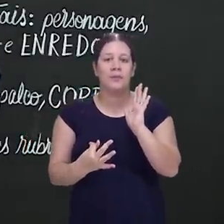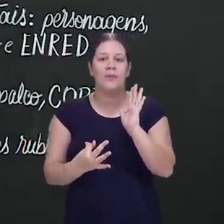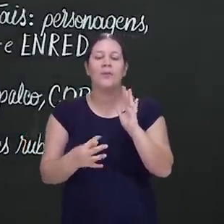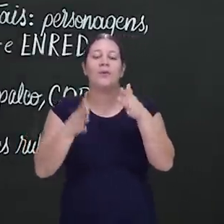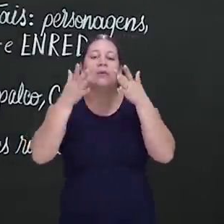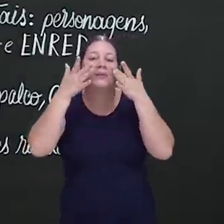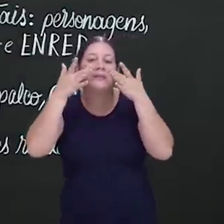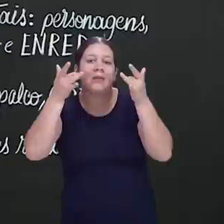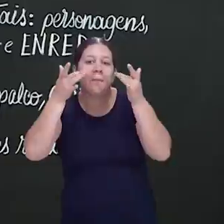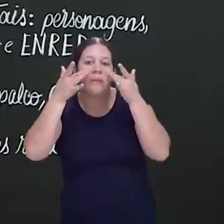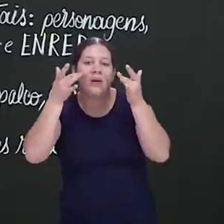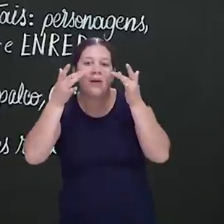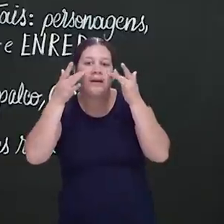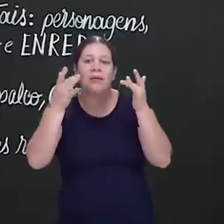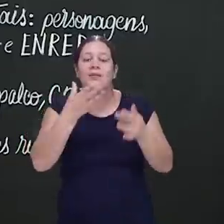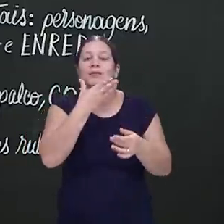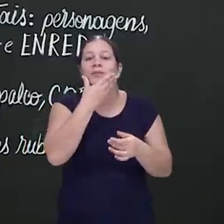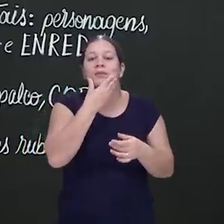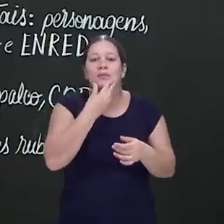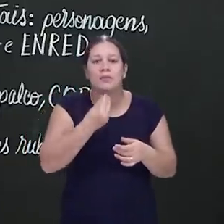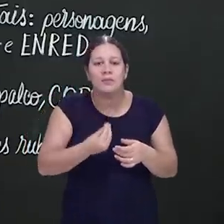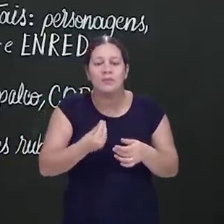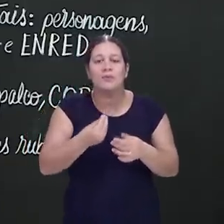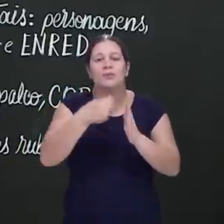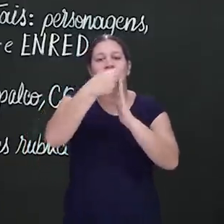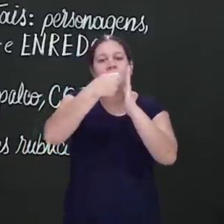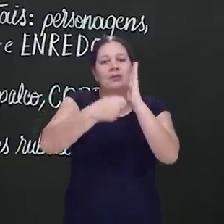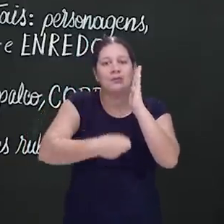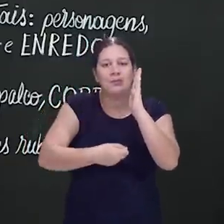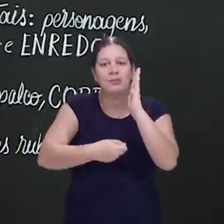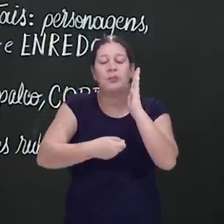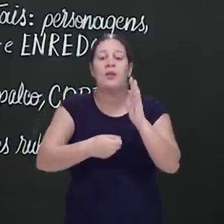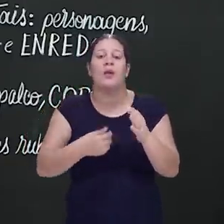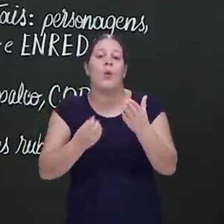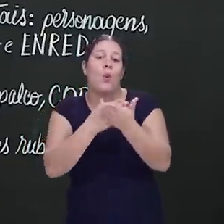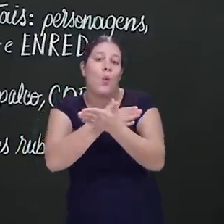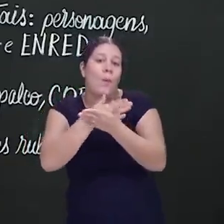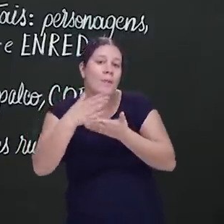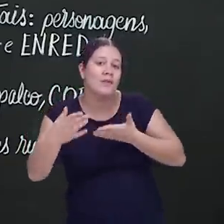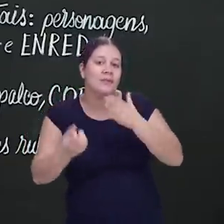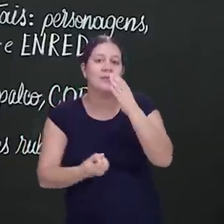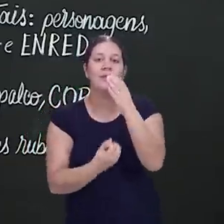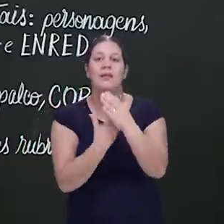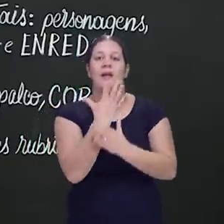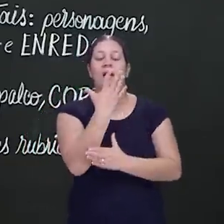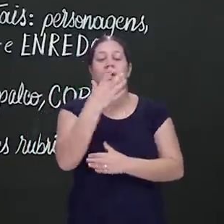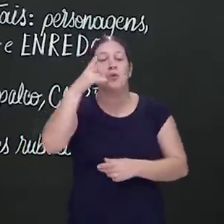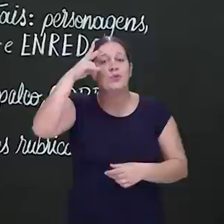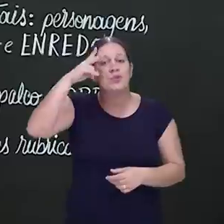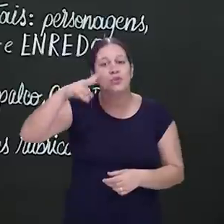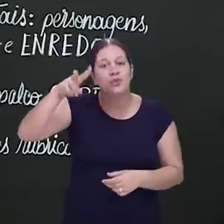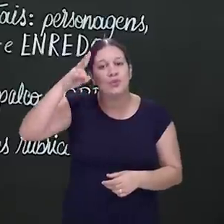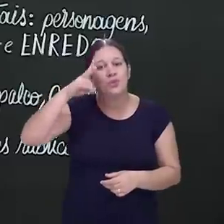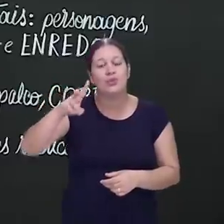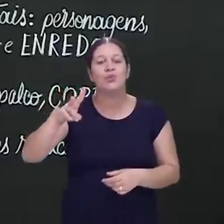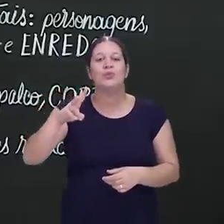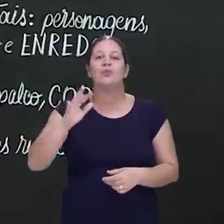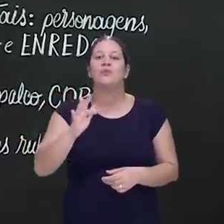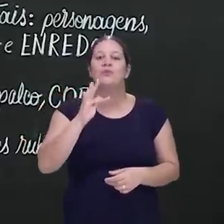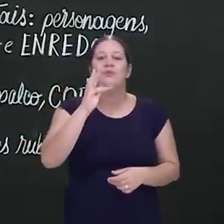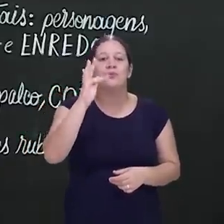de dramaturgo. Tudo nasce da criatividade de um dramaturgo, que começa a criar uma história que vai ser